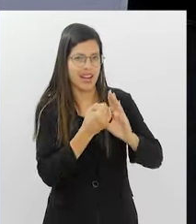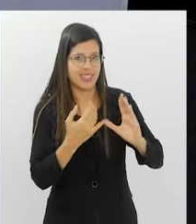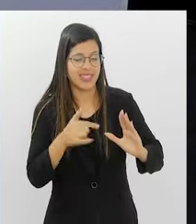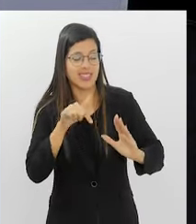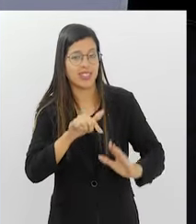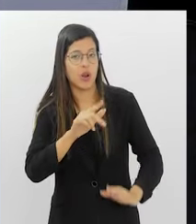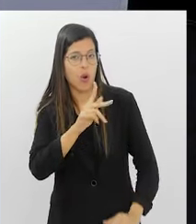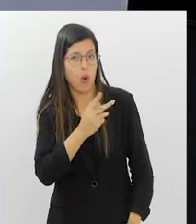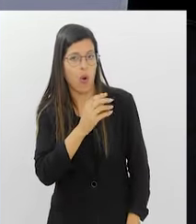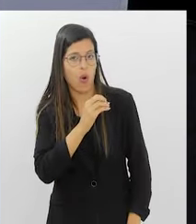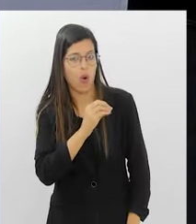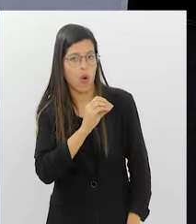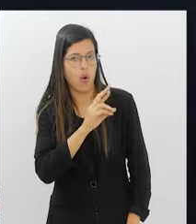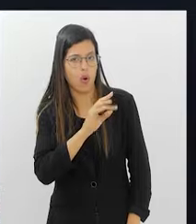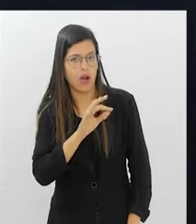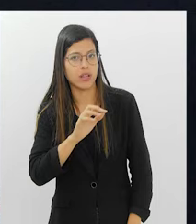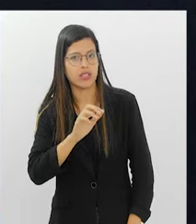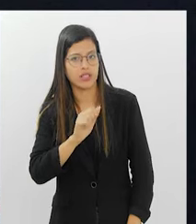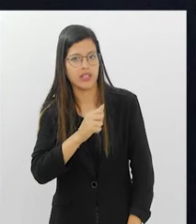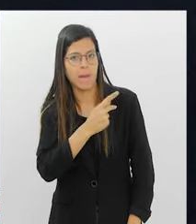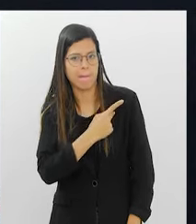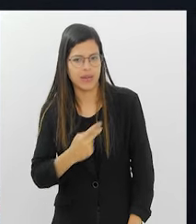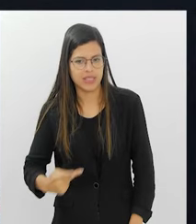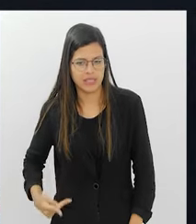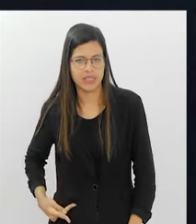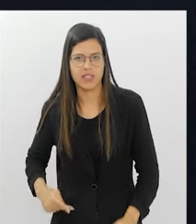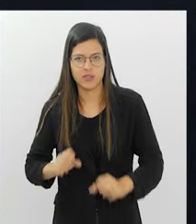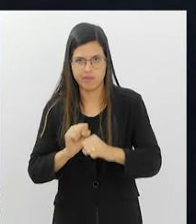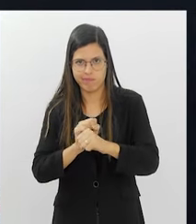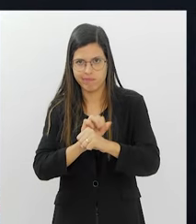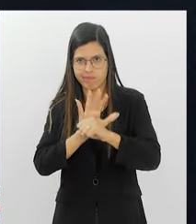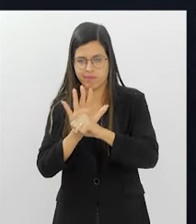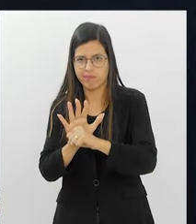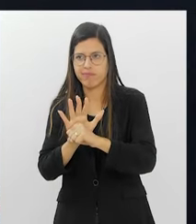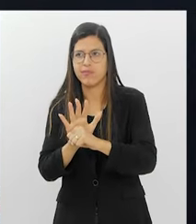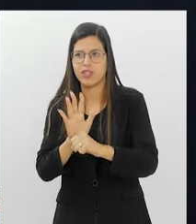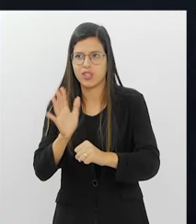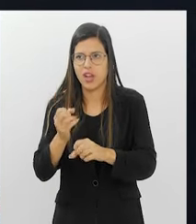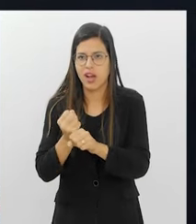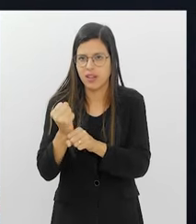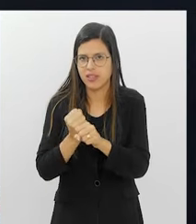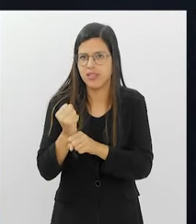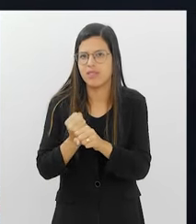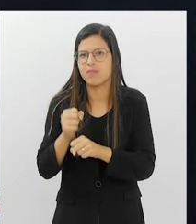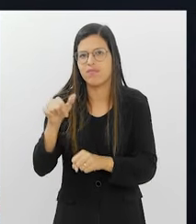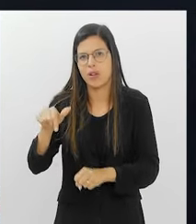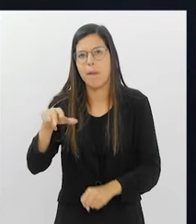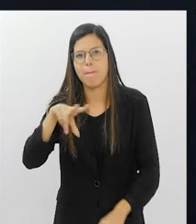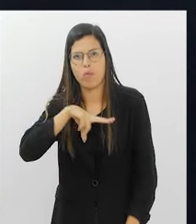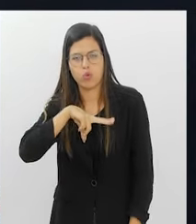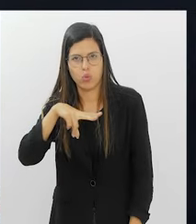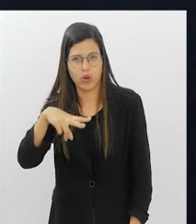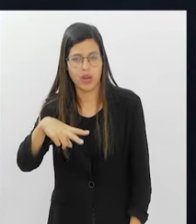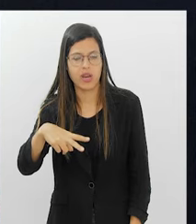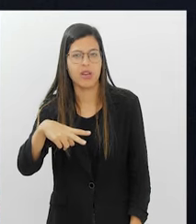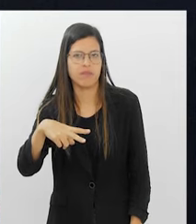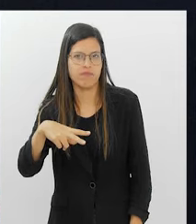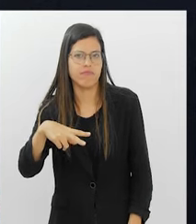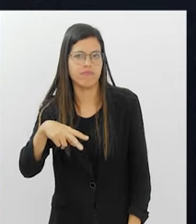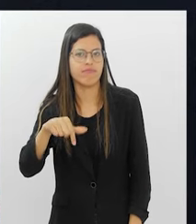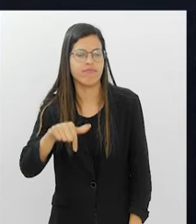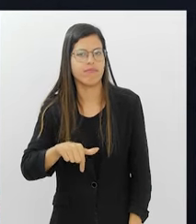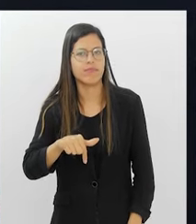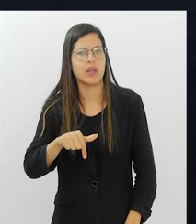horta para quem não sabe é o presidente da uní da Tijuca há muitos anos é de origem portuguesa então é um personagem do